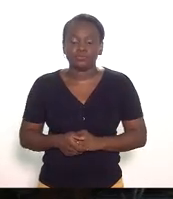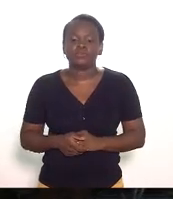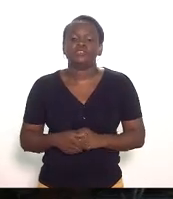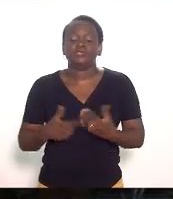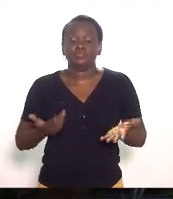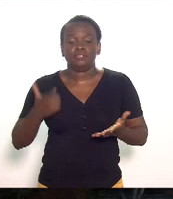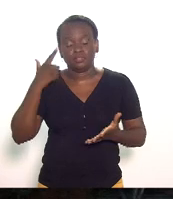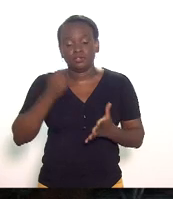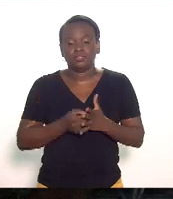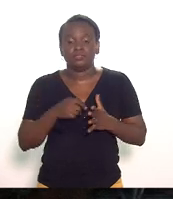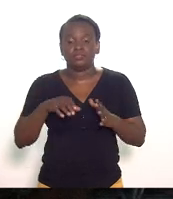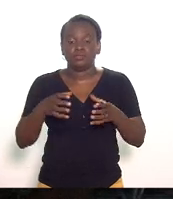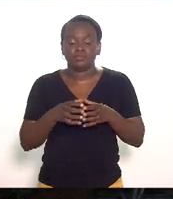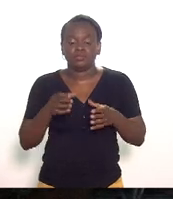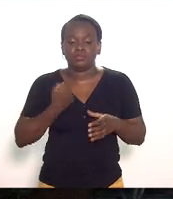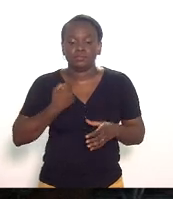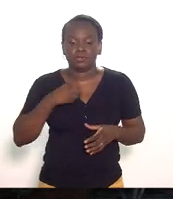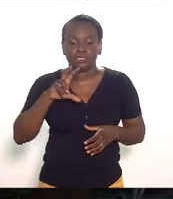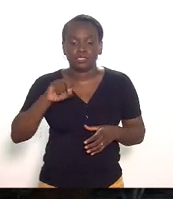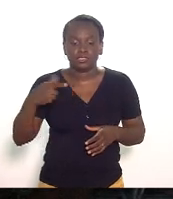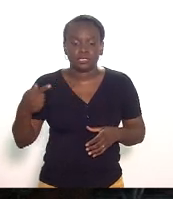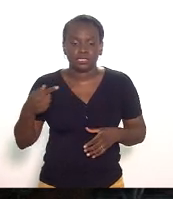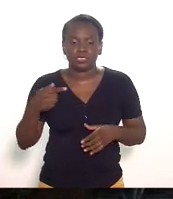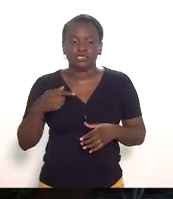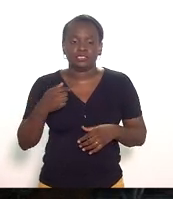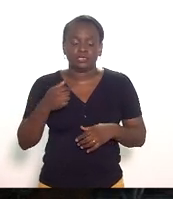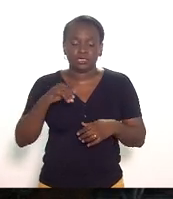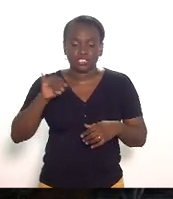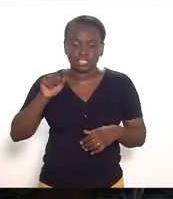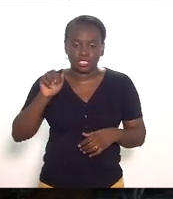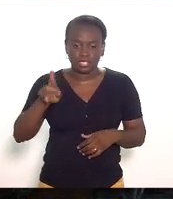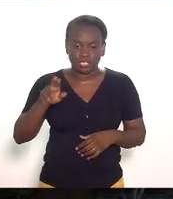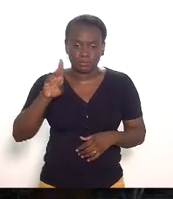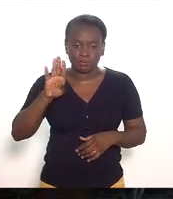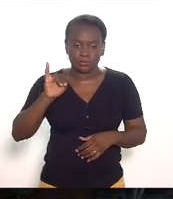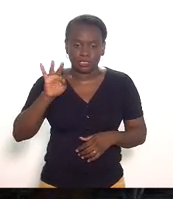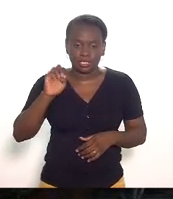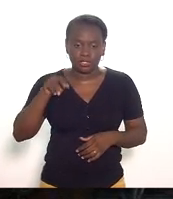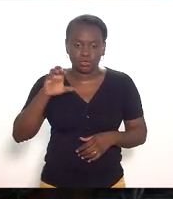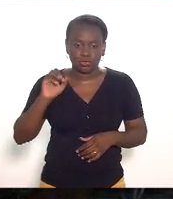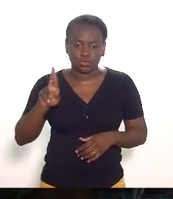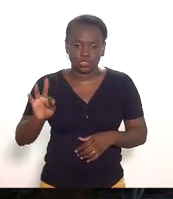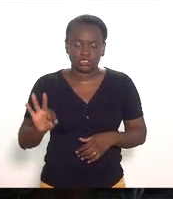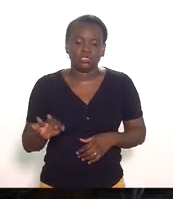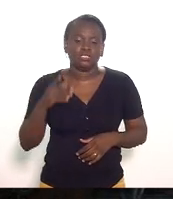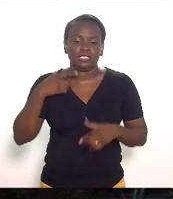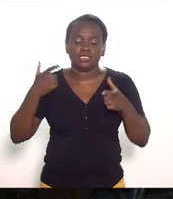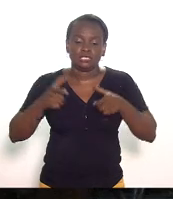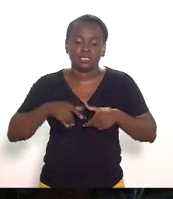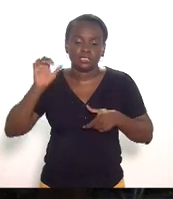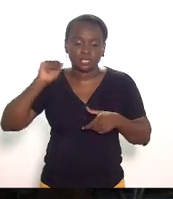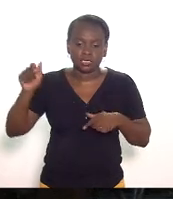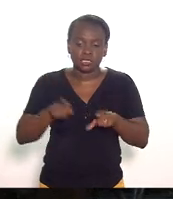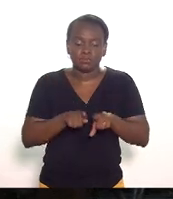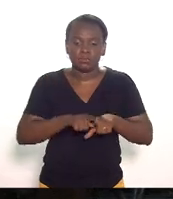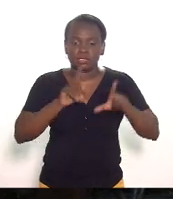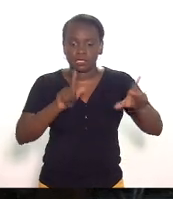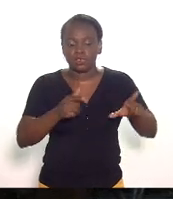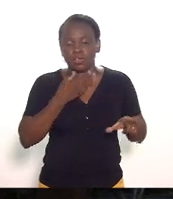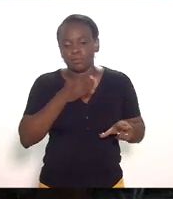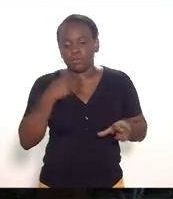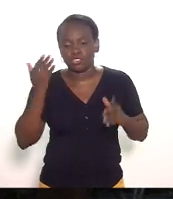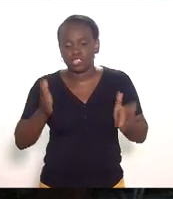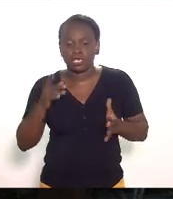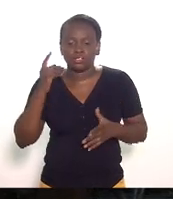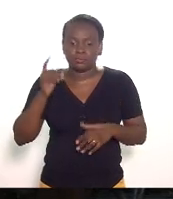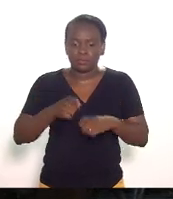de resolução 507 de 21, de autoria do deputado Jair Bittencourt, concede a medalha Tiradentes, respectivo diploma pós-morte ao doutor Fernando